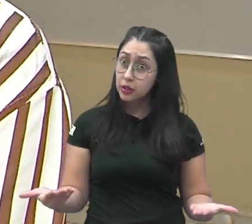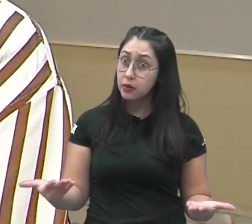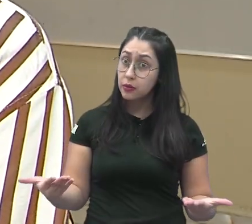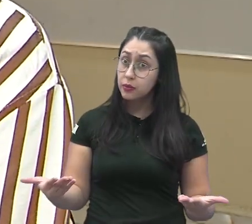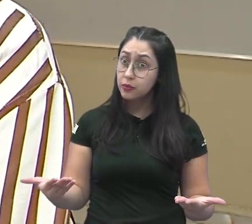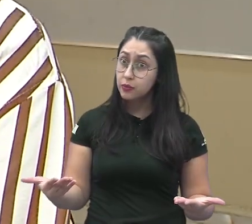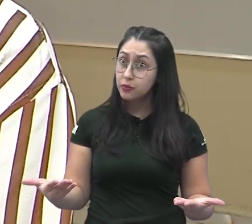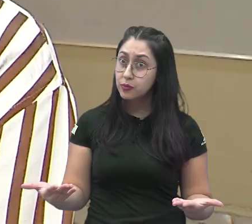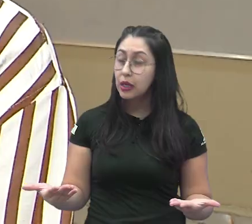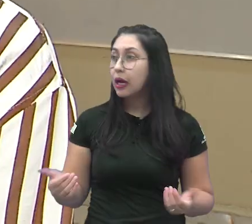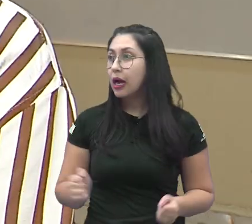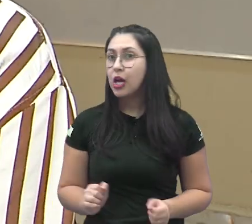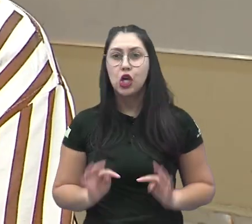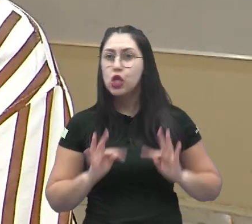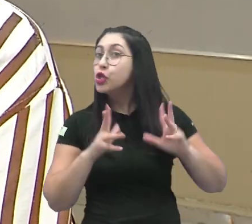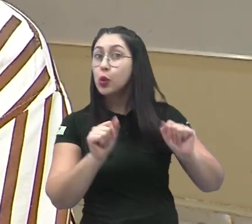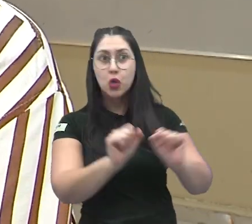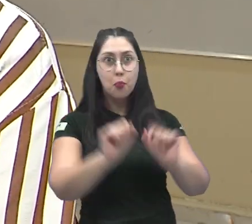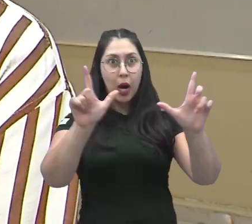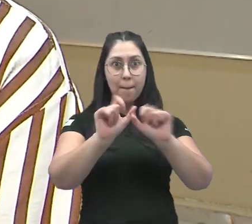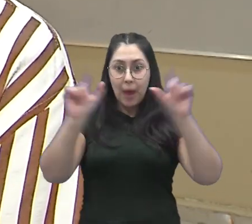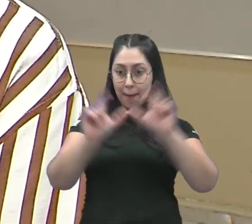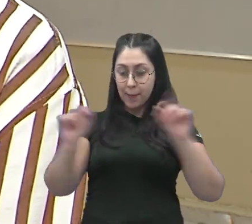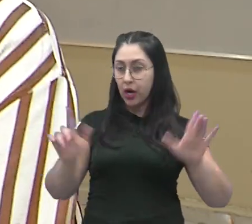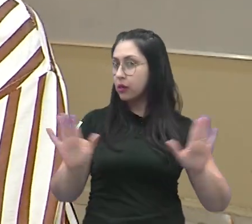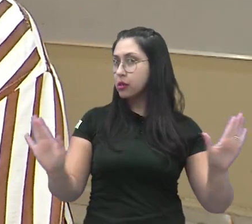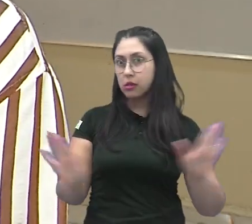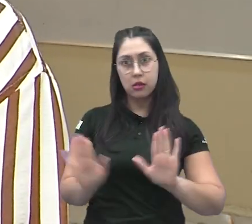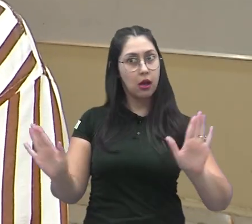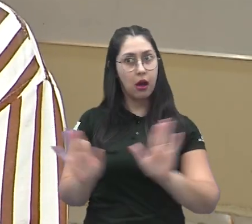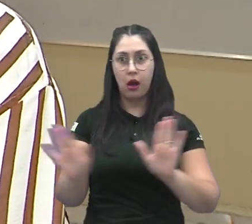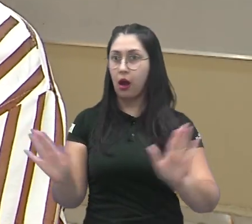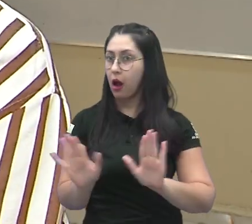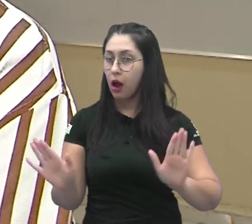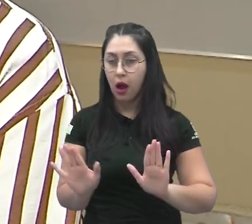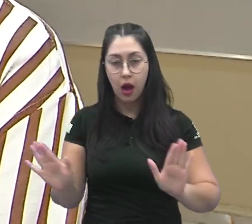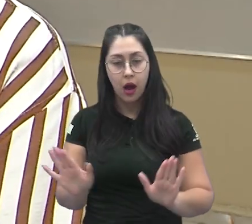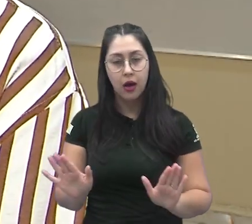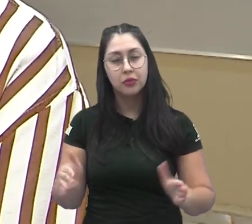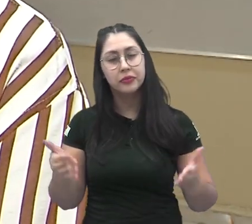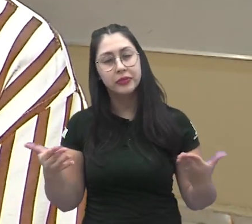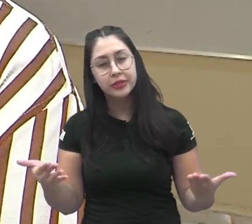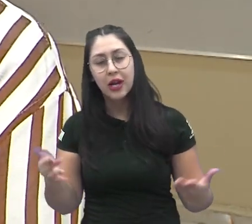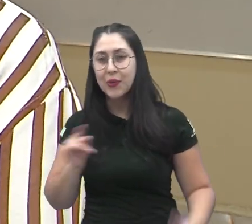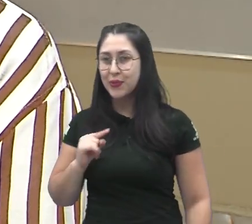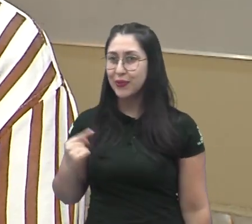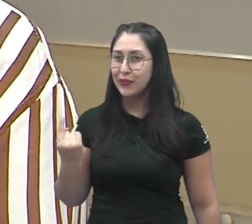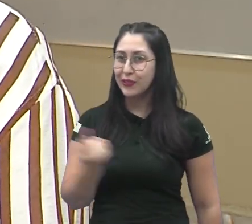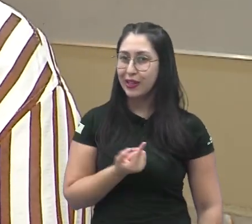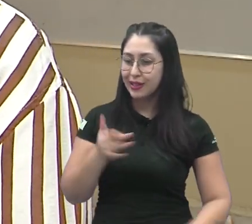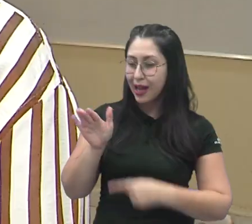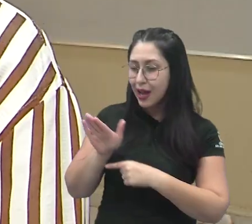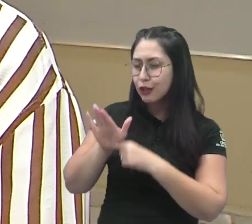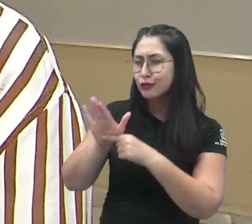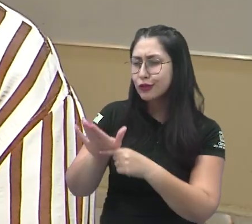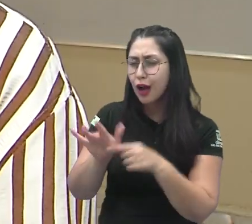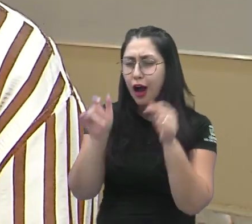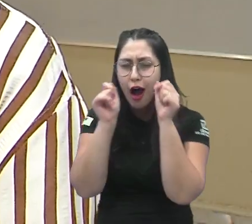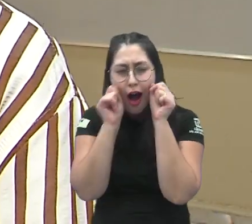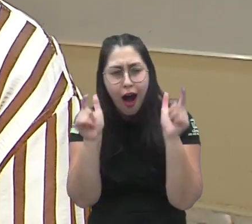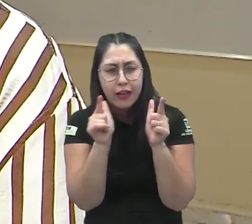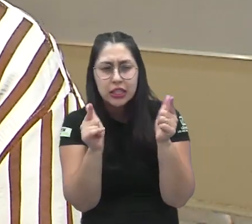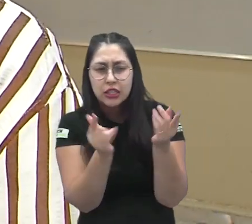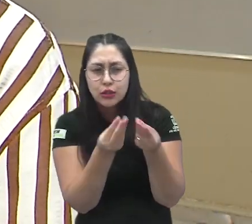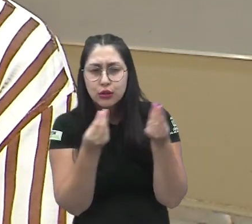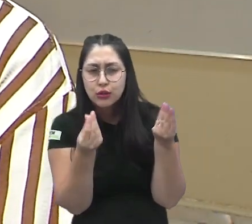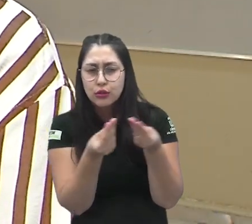Então, não acessar tudo que aparece, não abrir tudo que chega. Então, aqui ajuda ele a ter esse